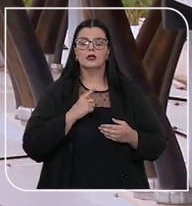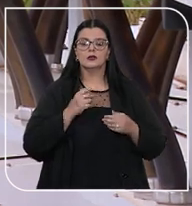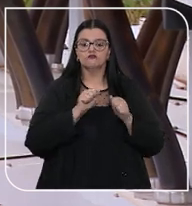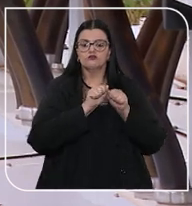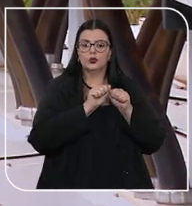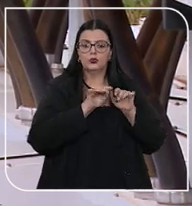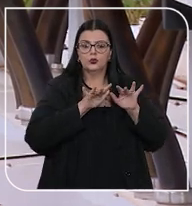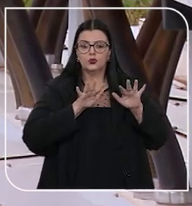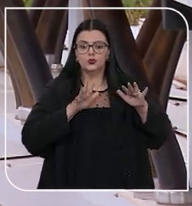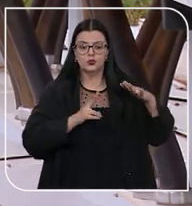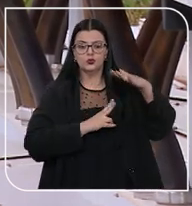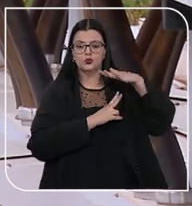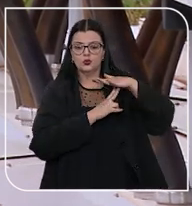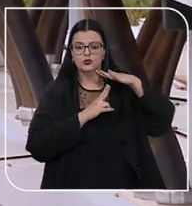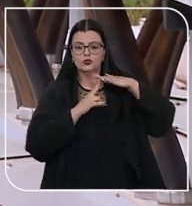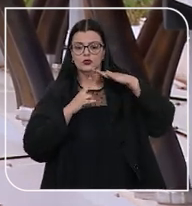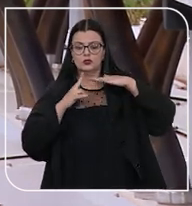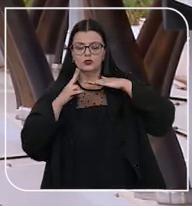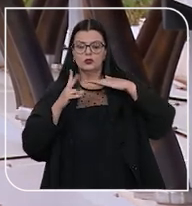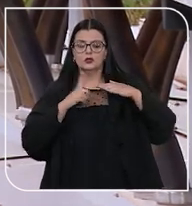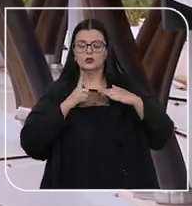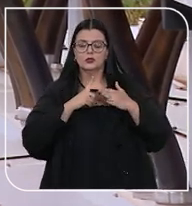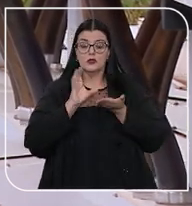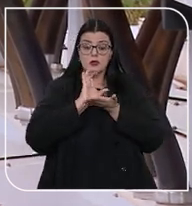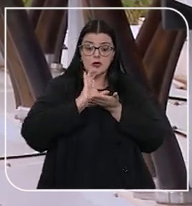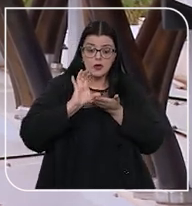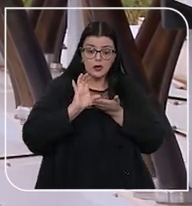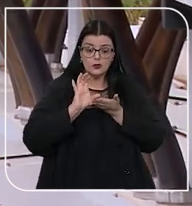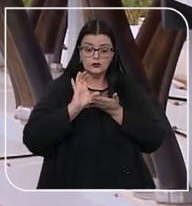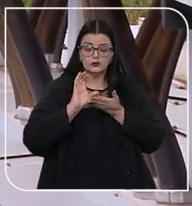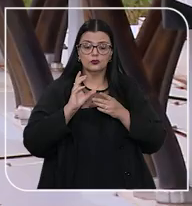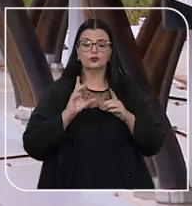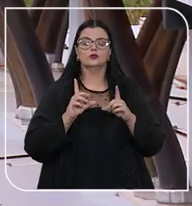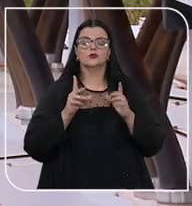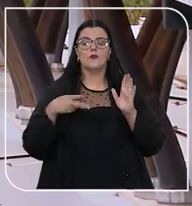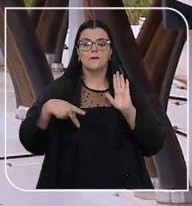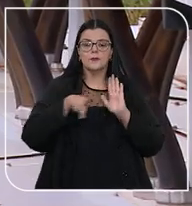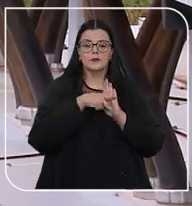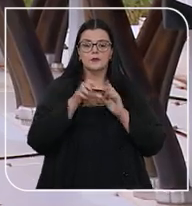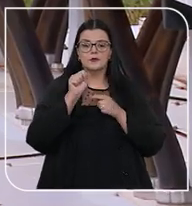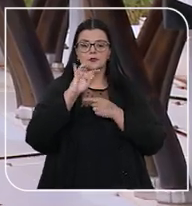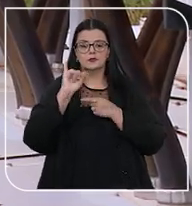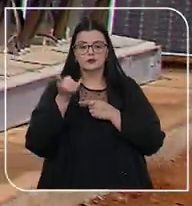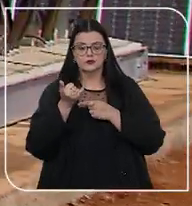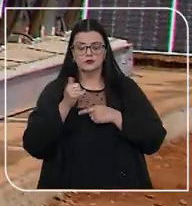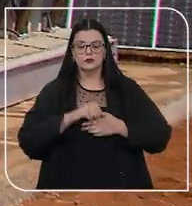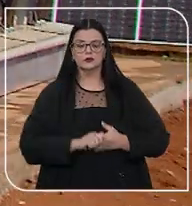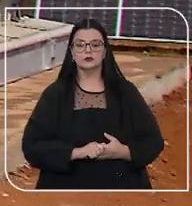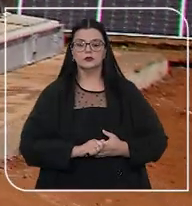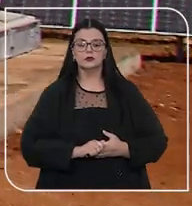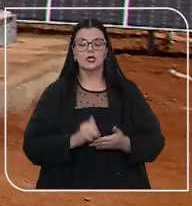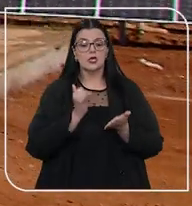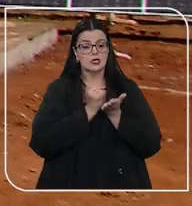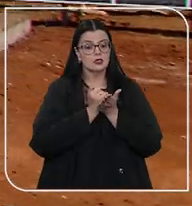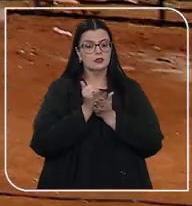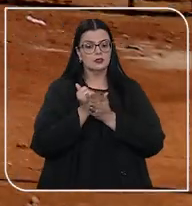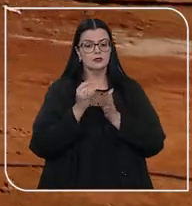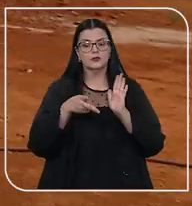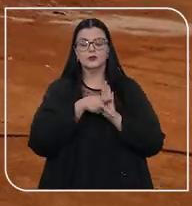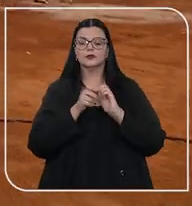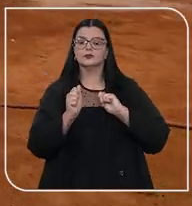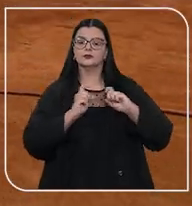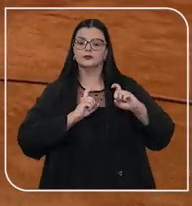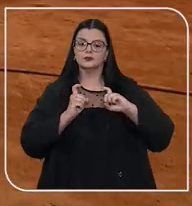vai para a rede de distribuição elétrica e gera uma espécie de créditos a serem compensados pelo STJ. A iniciativa é da Secretaria